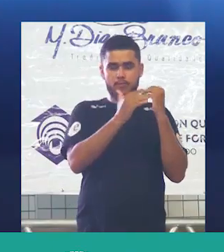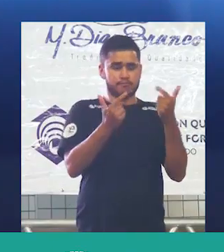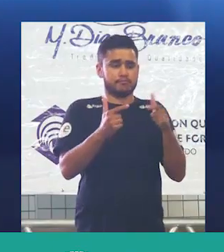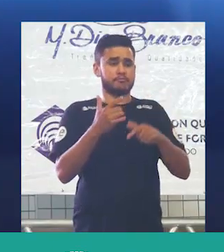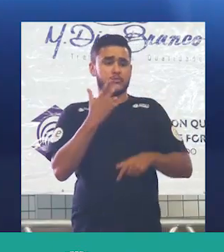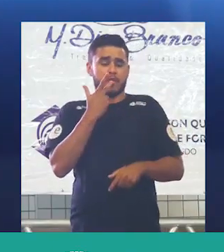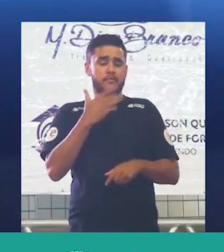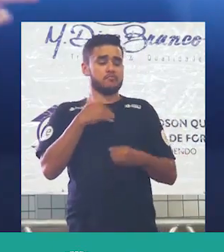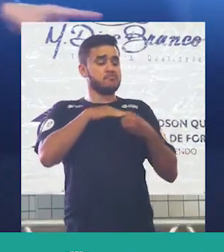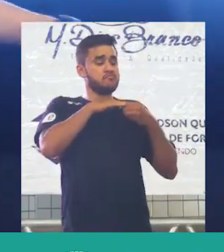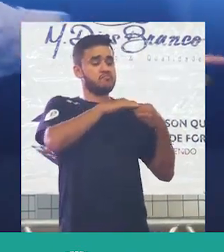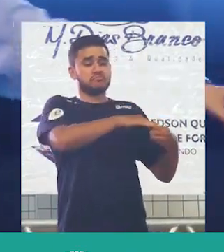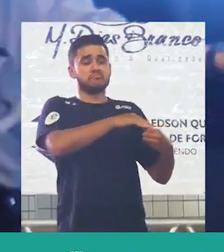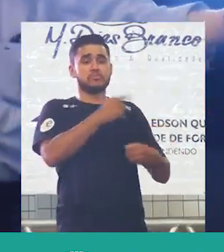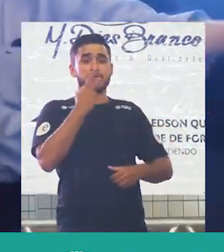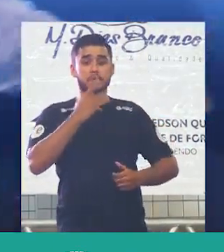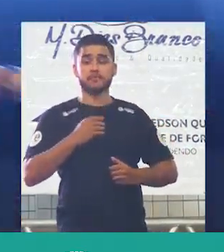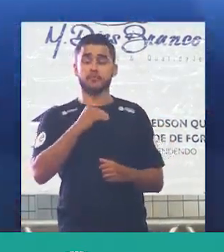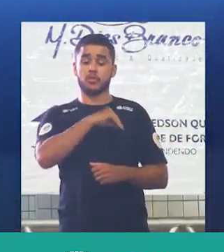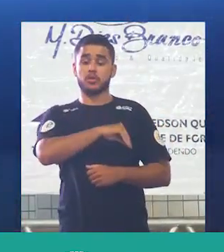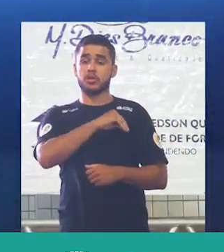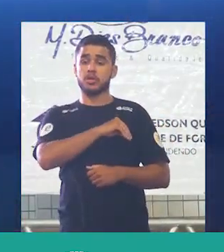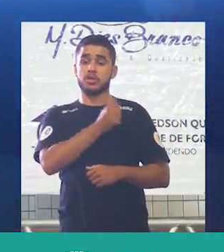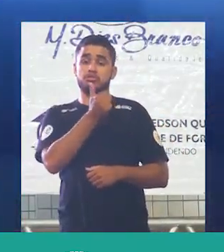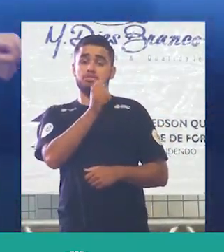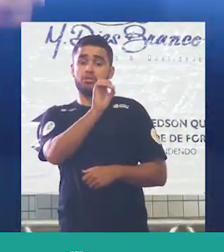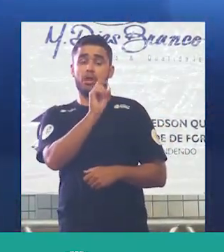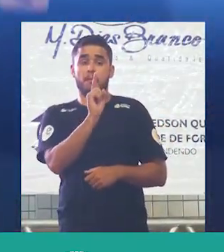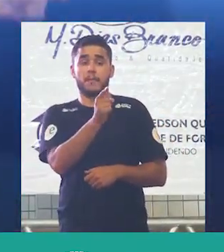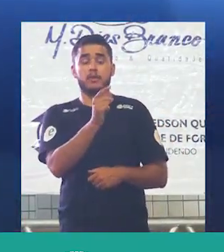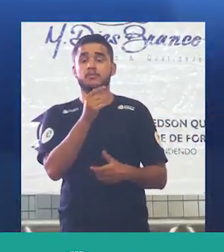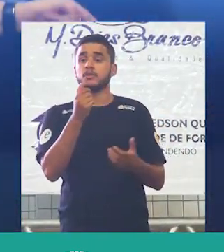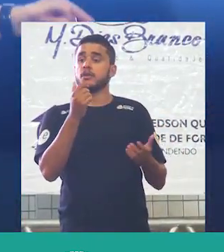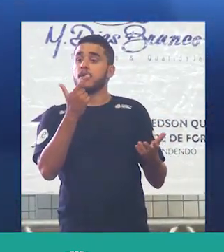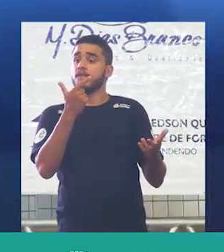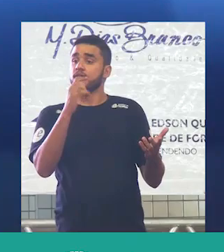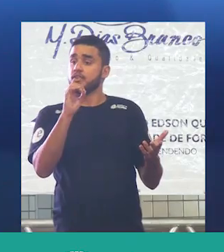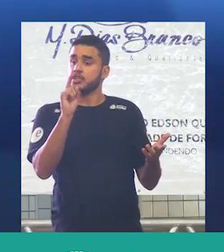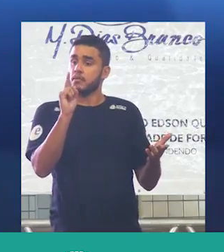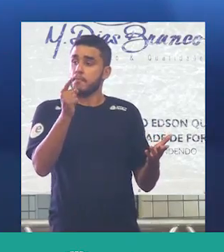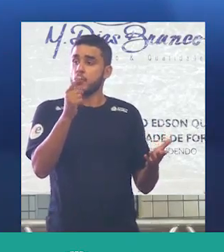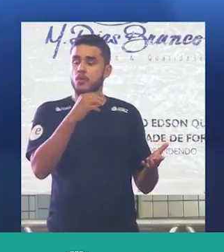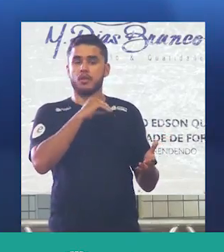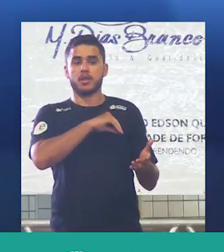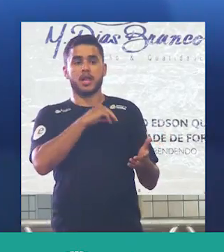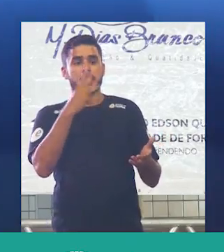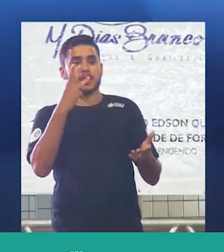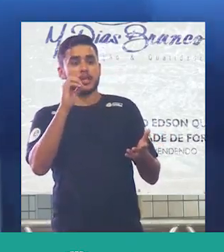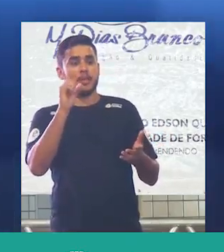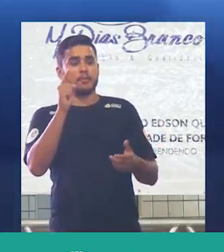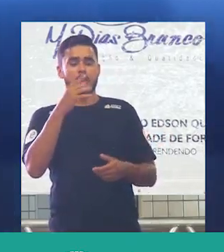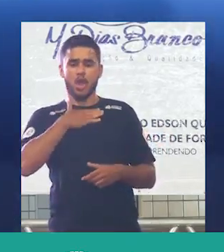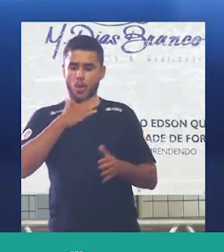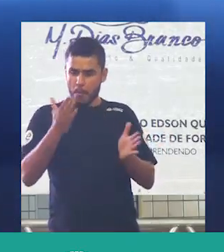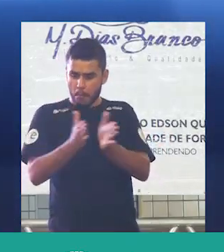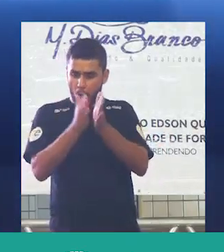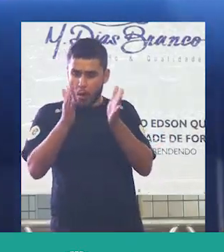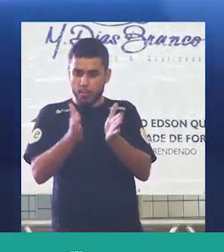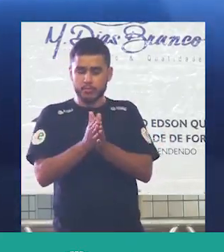O pior, o operário que ganha 10, 15, 20, 30 mil, ele não se considera